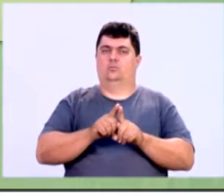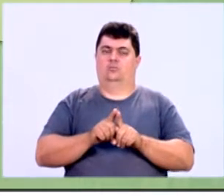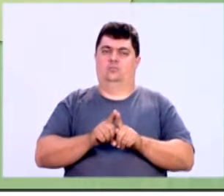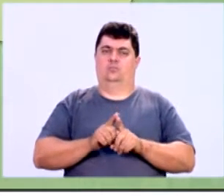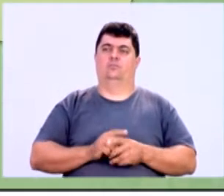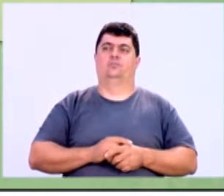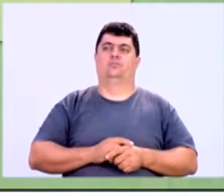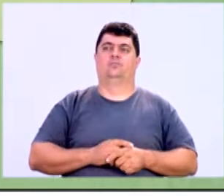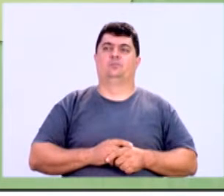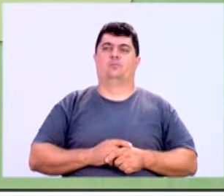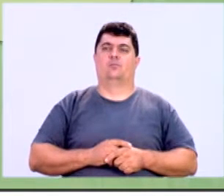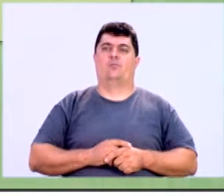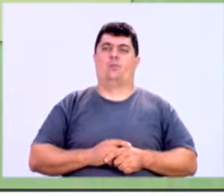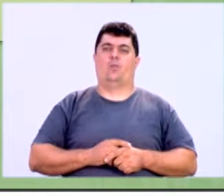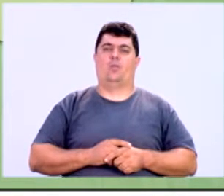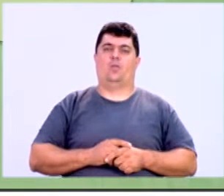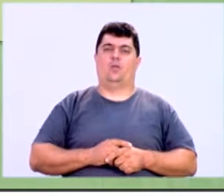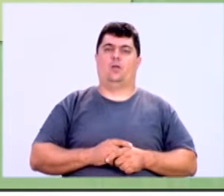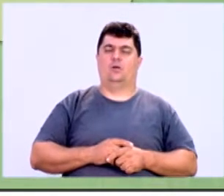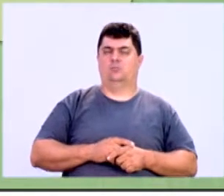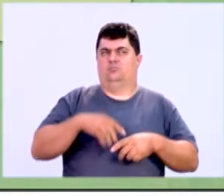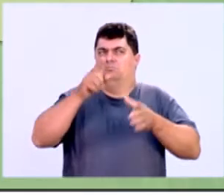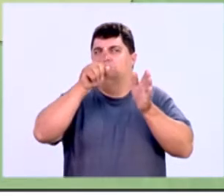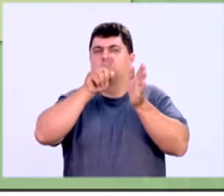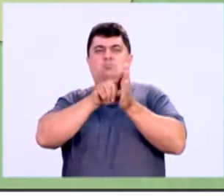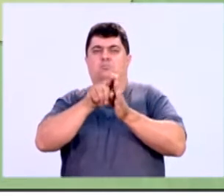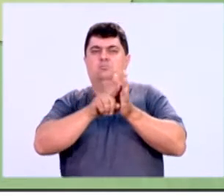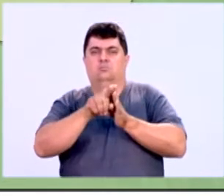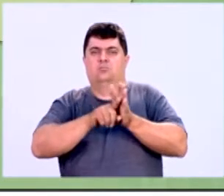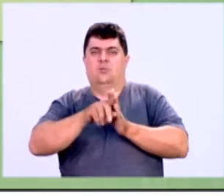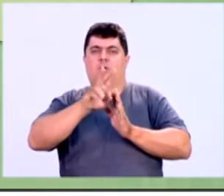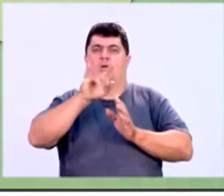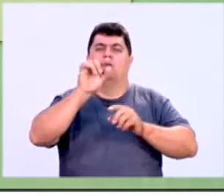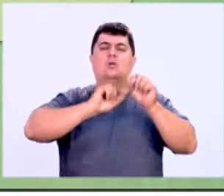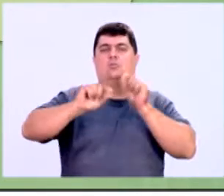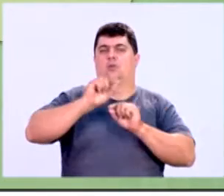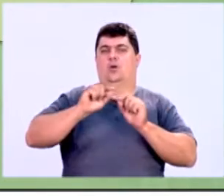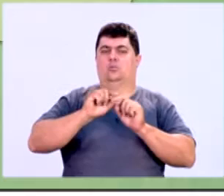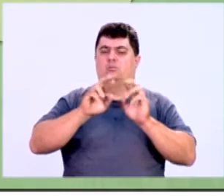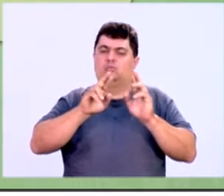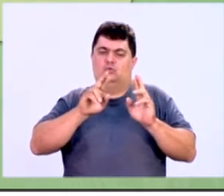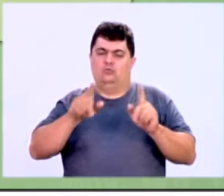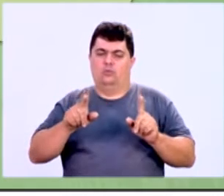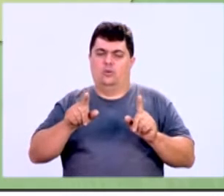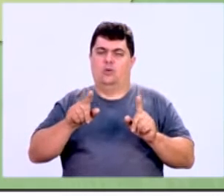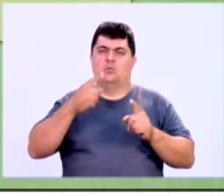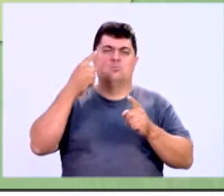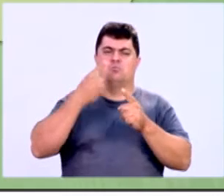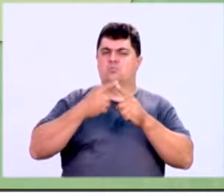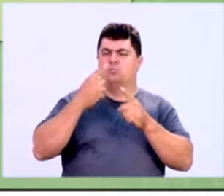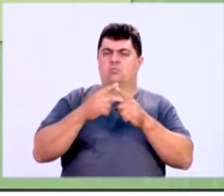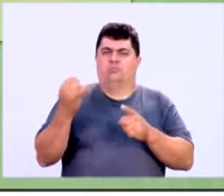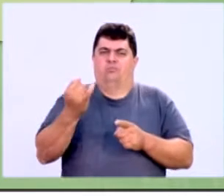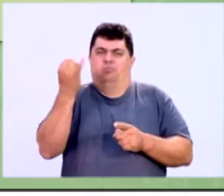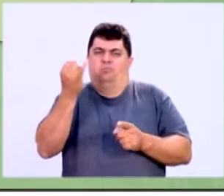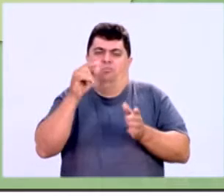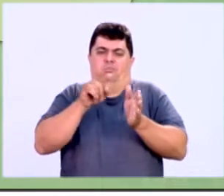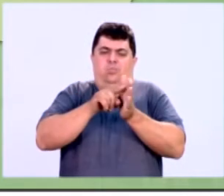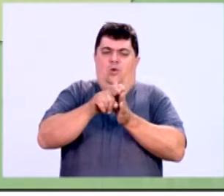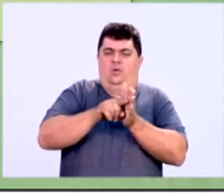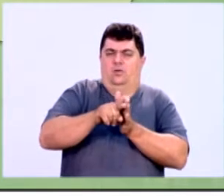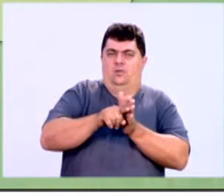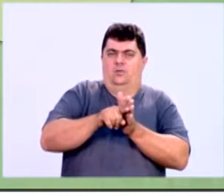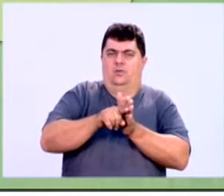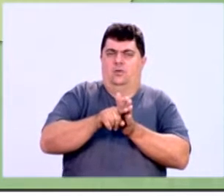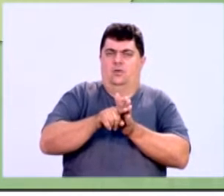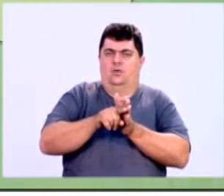Quando nós falamos em pesquisa, nós temos que distinguir qual o seu papel, qual a importância da pesquisa